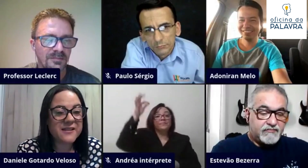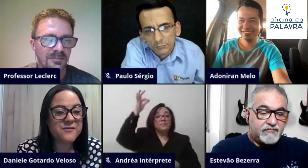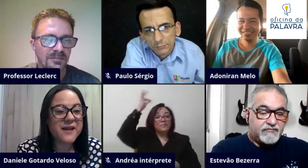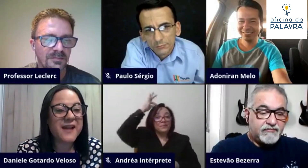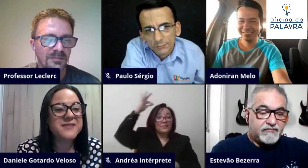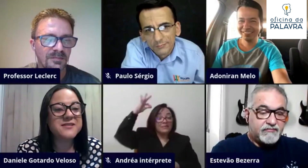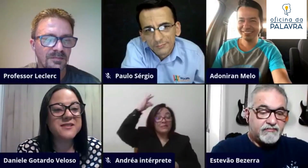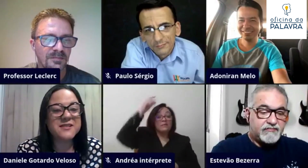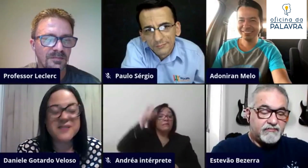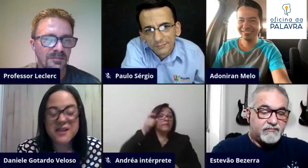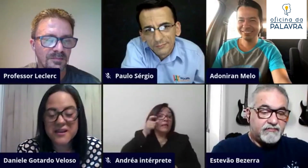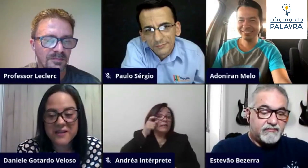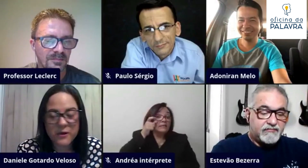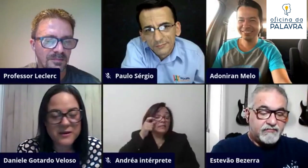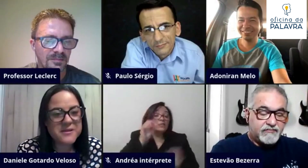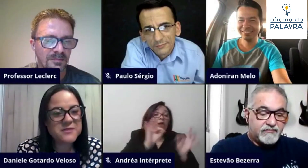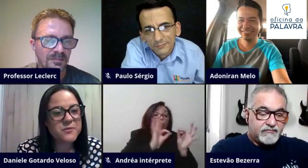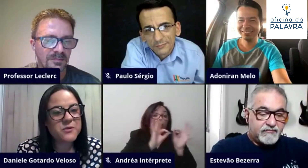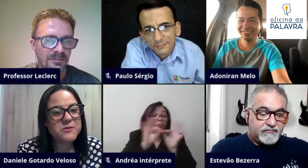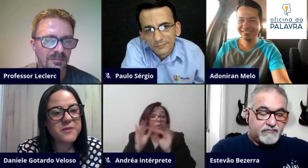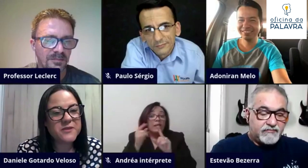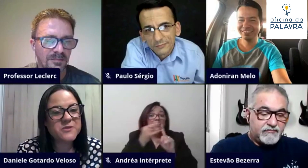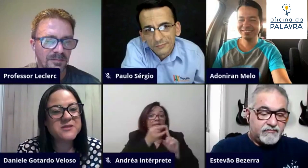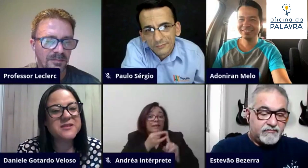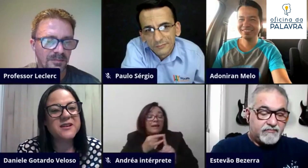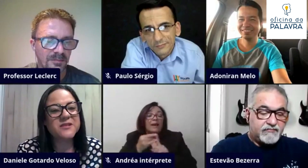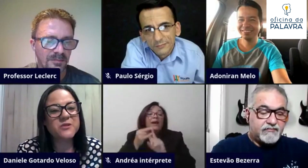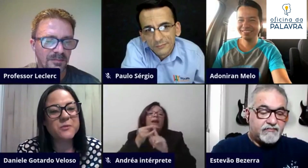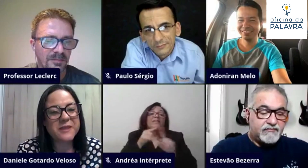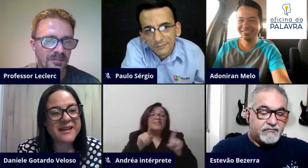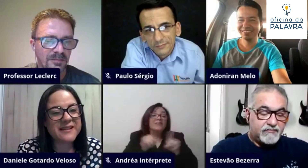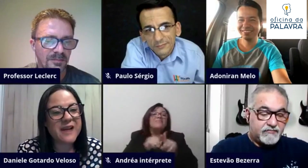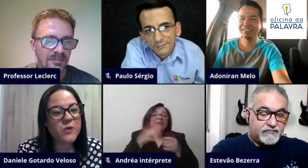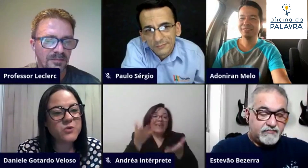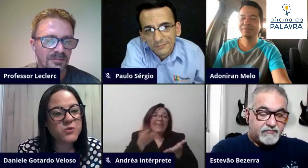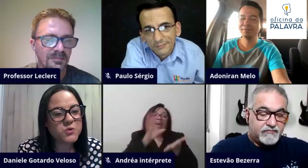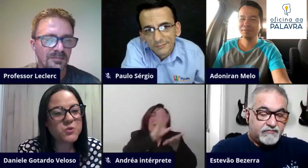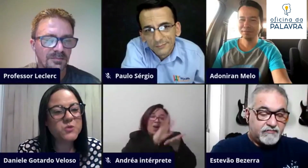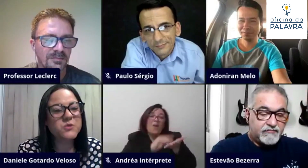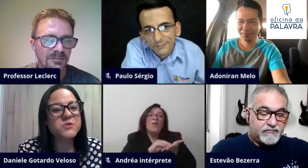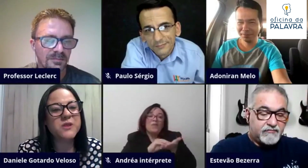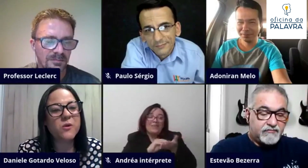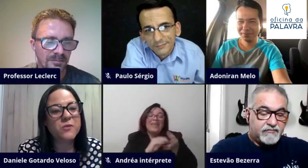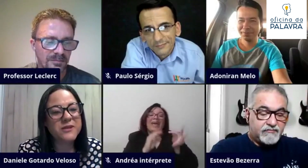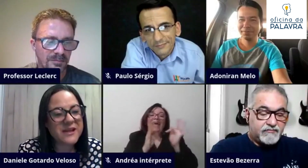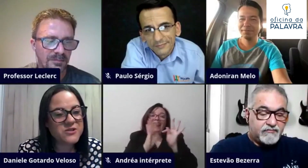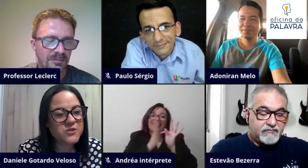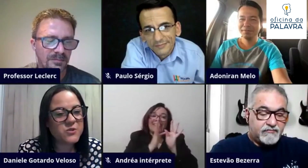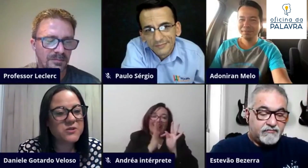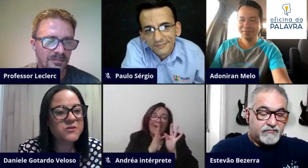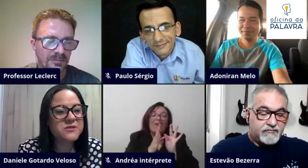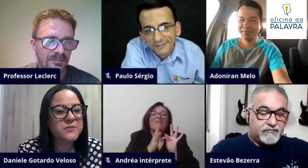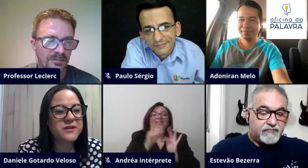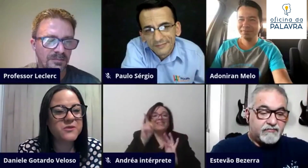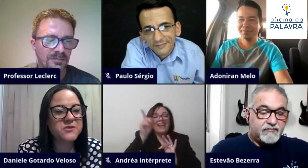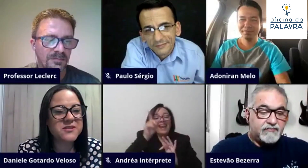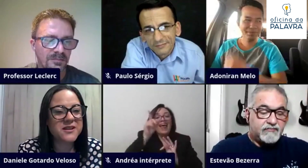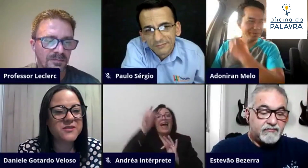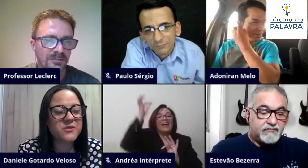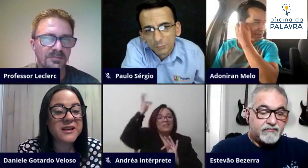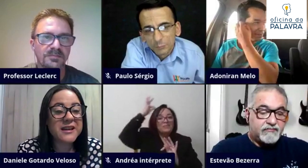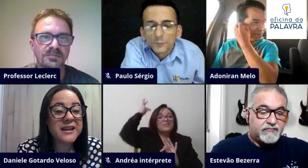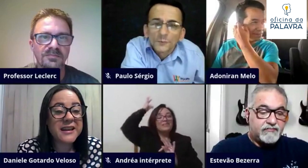assim, quero levar esse Teolibras para o Espírito Santo, para treinar os surdos, a comunidade surda do